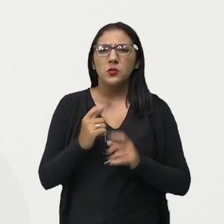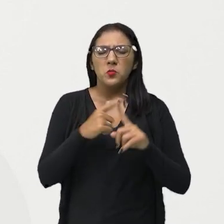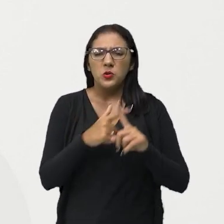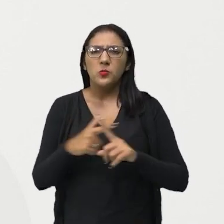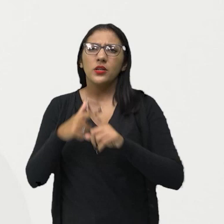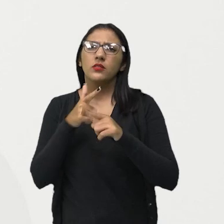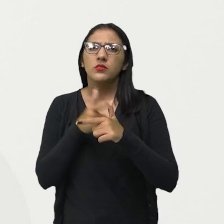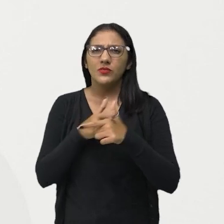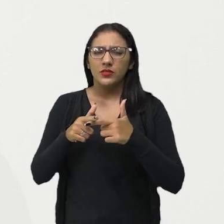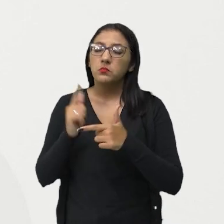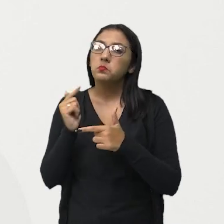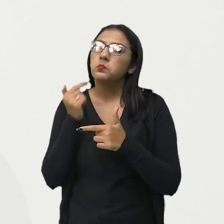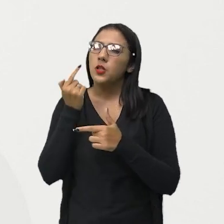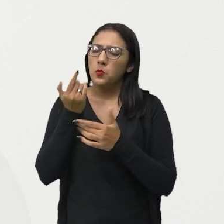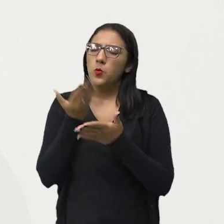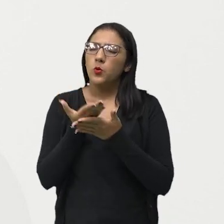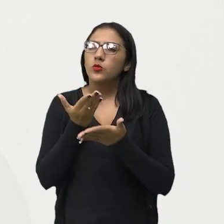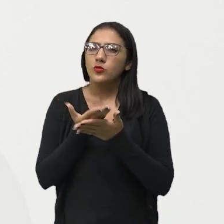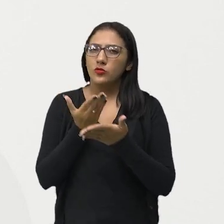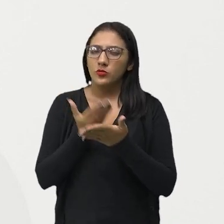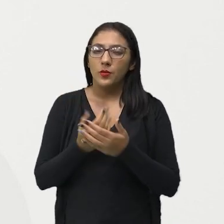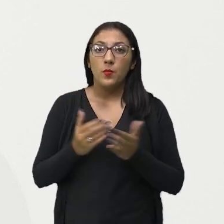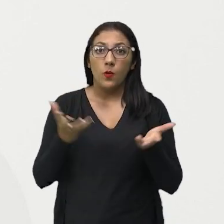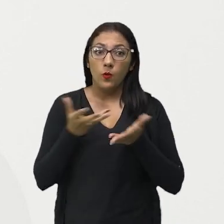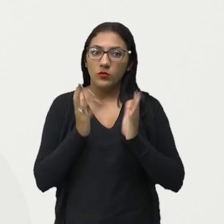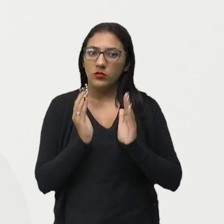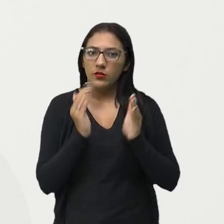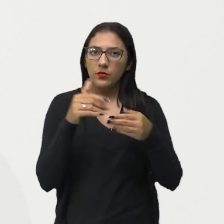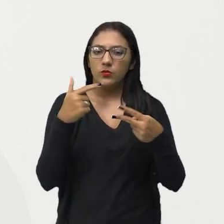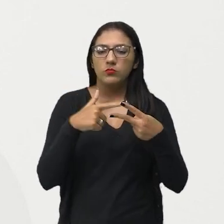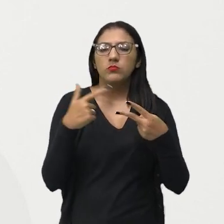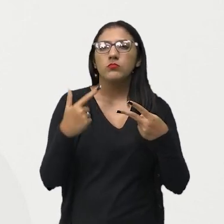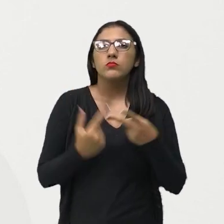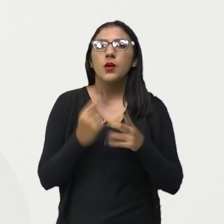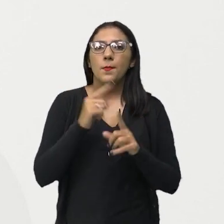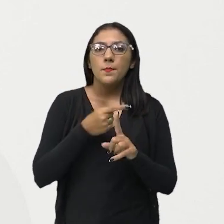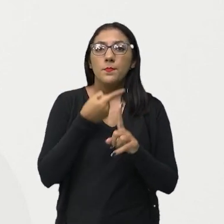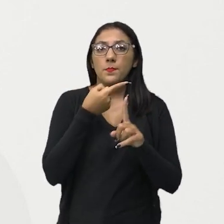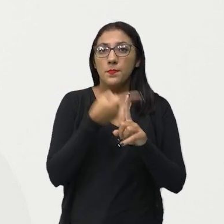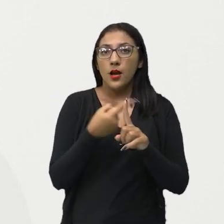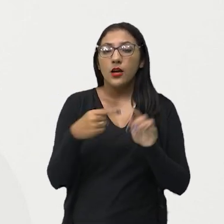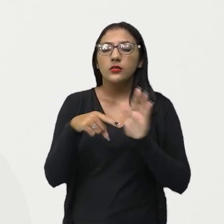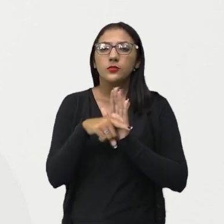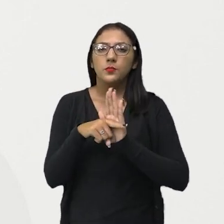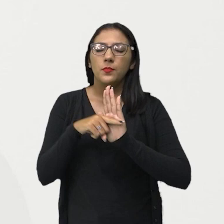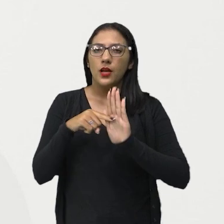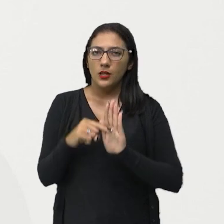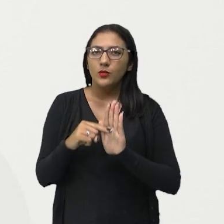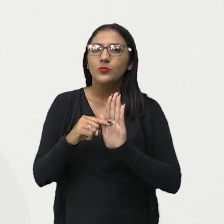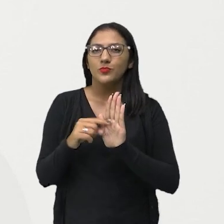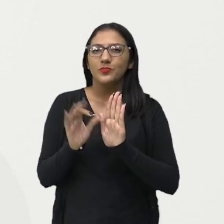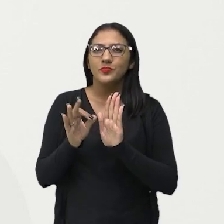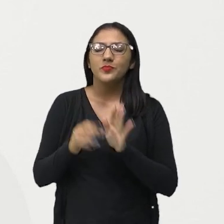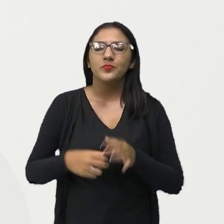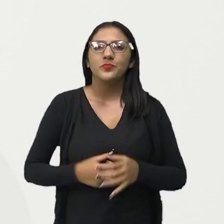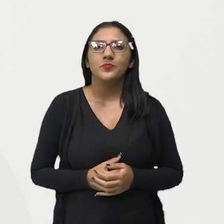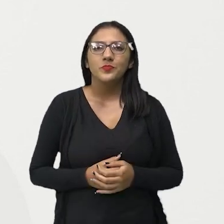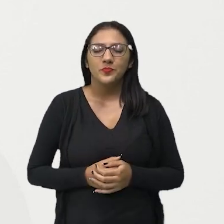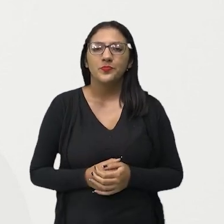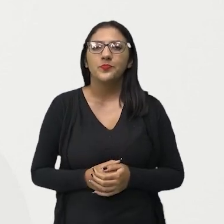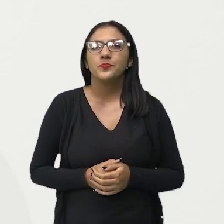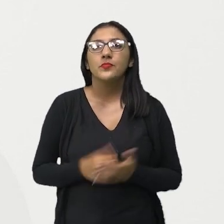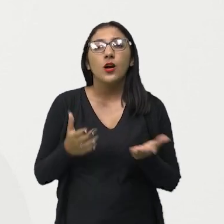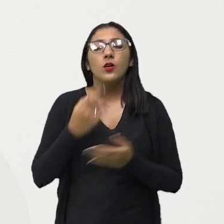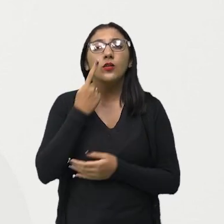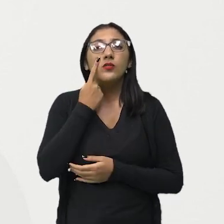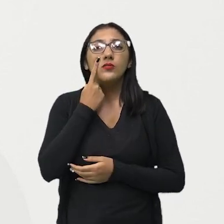para uma próxima aula, tá bom? Nossa concentração hoje vai se dar com relação à adição e subtração. Vamos